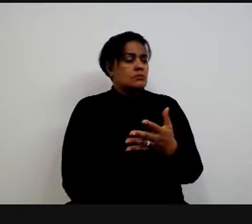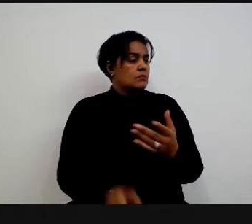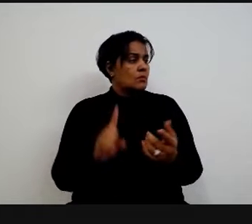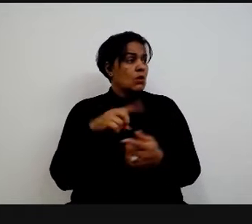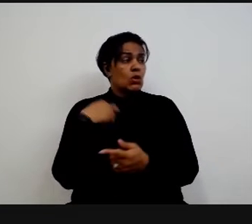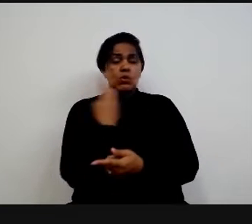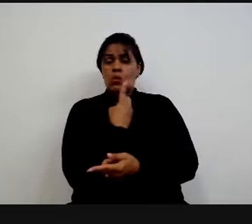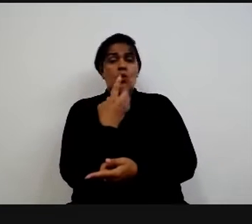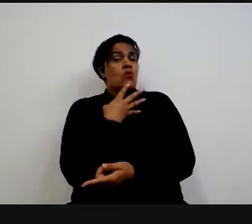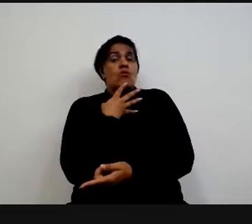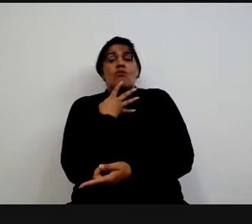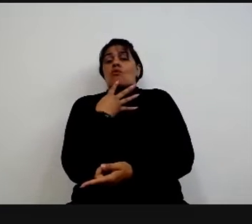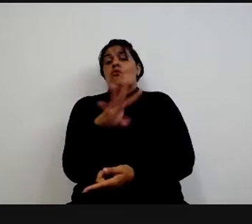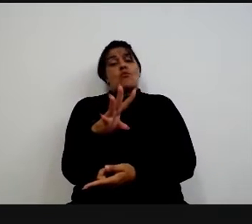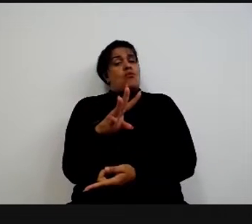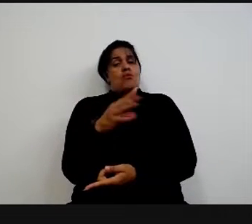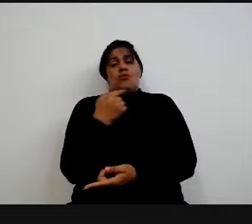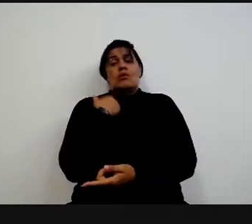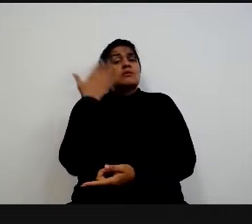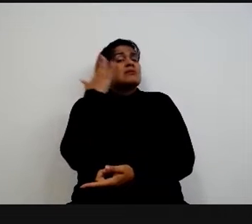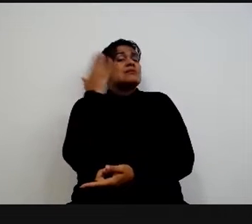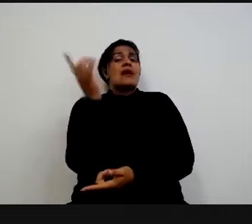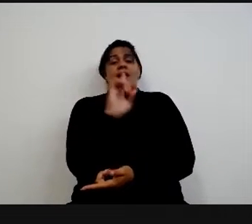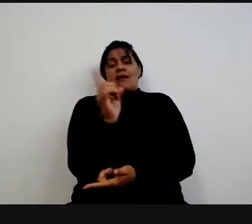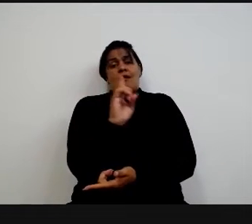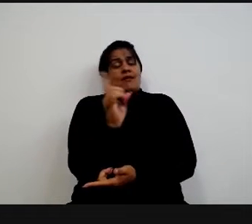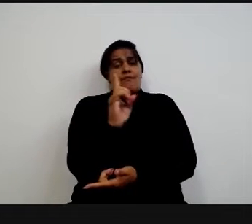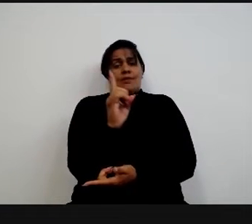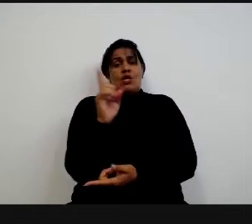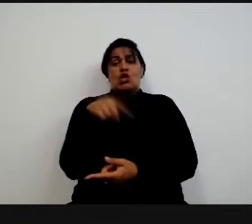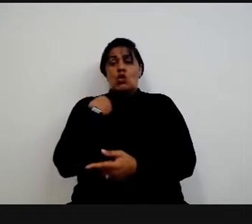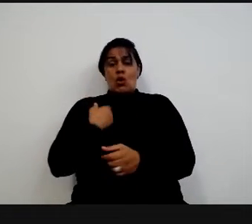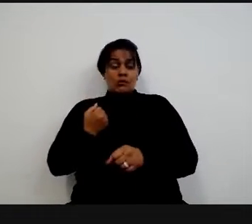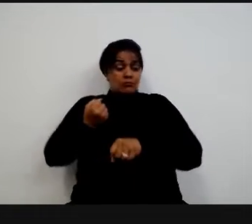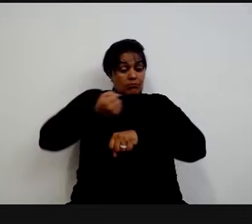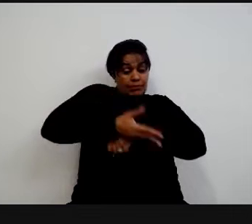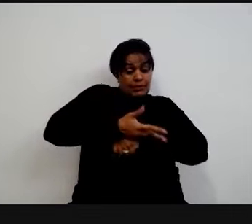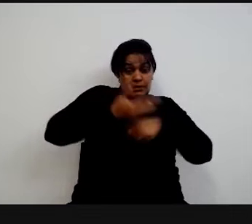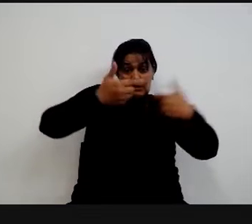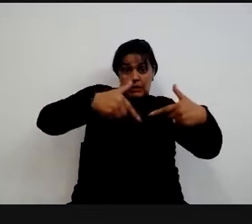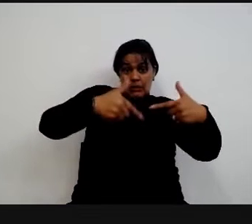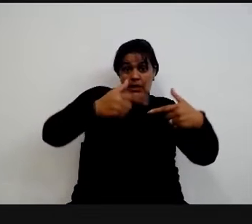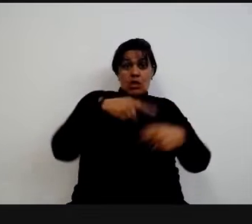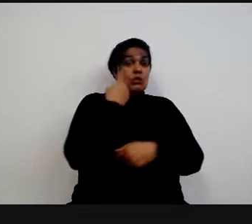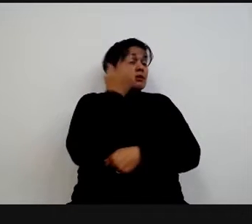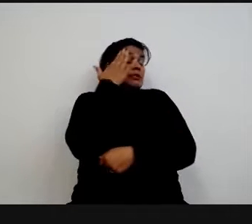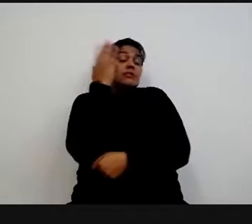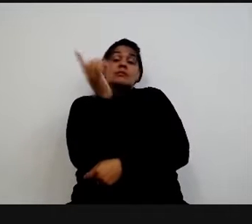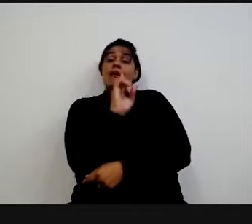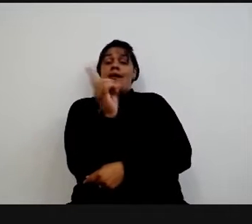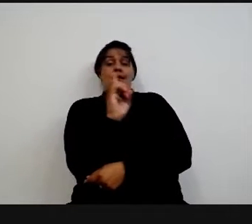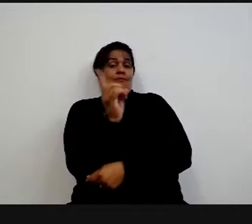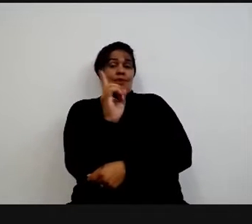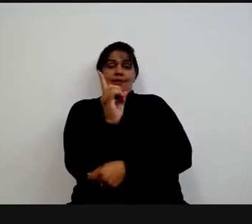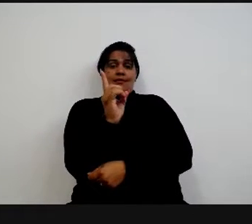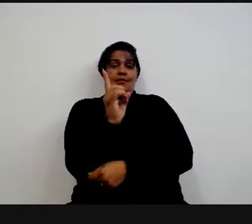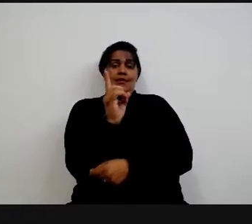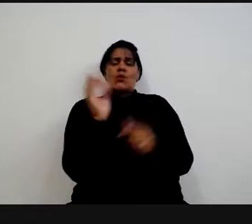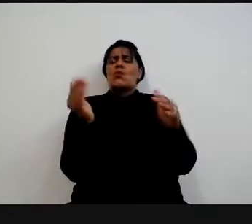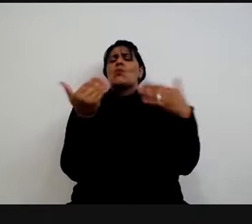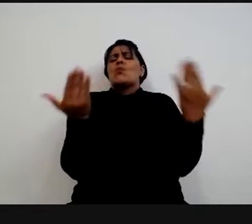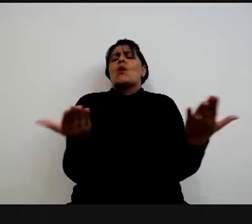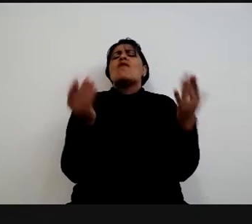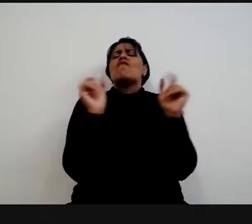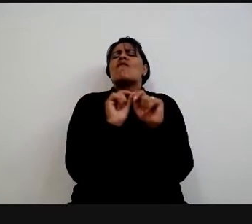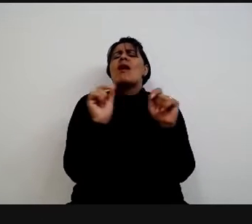nós não conhecemos, quando começamos, nós não conhecíamos o poder que nós íamos trabalhar. Não sabíamos qual era a atividade do Poder